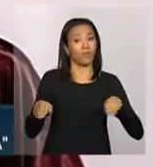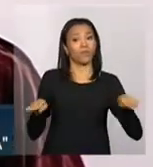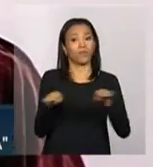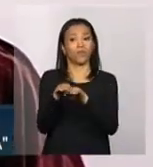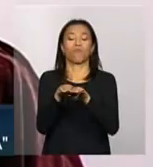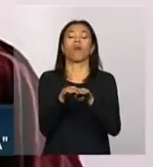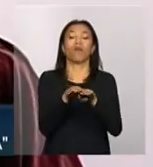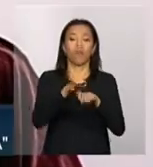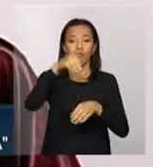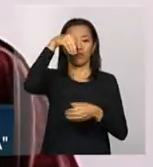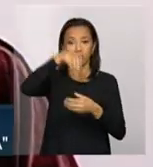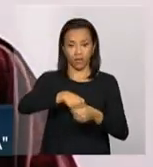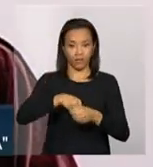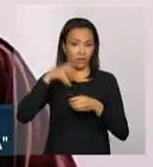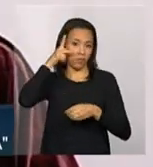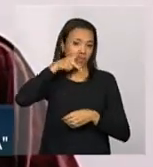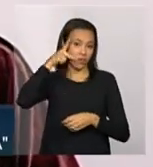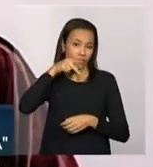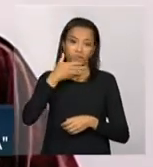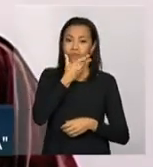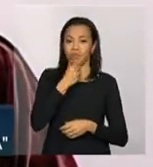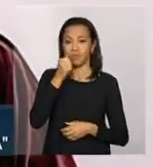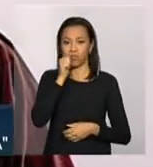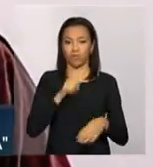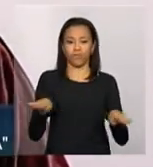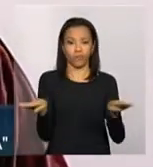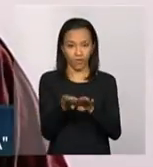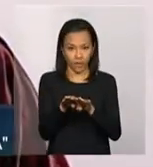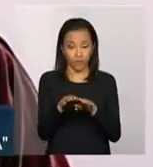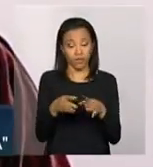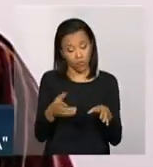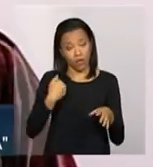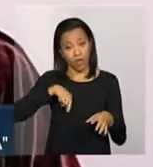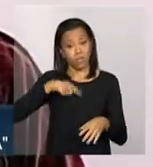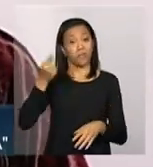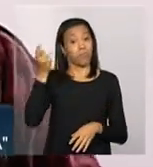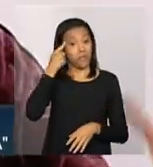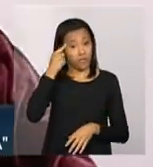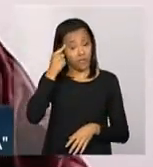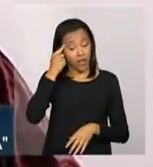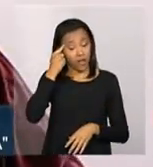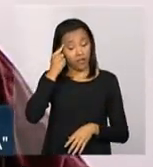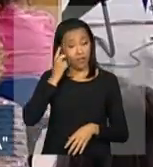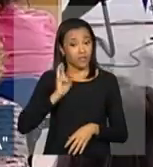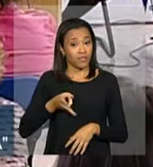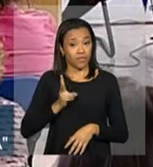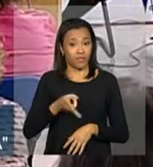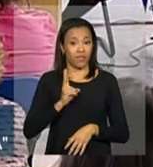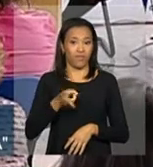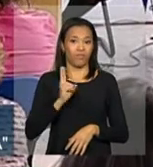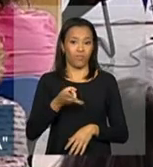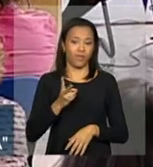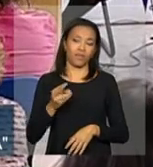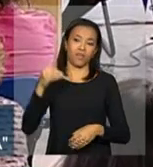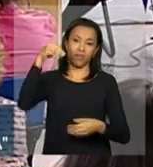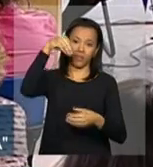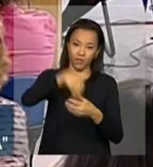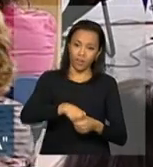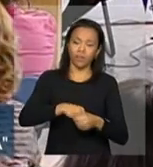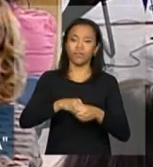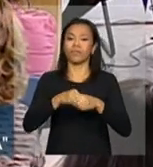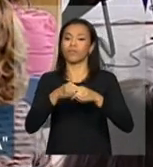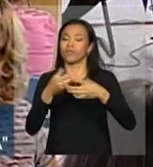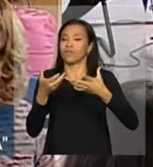no parlamento. Então, acho que o que nós temos que pensar, e a gente tem pensado isso, não é, ministra? O parlamento, a Secretaria